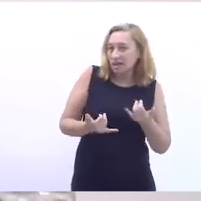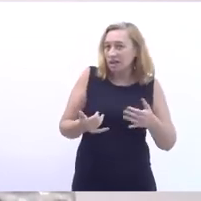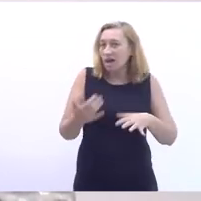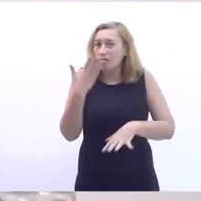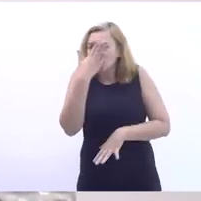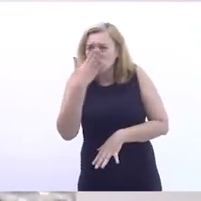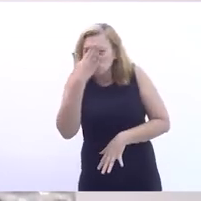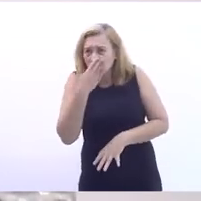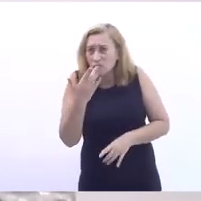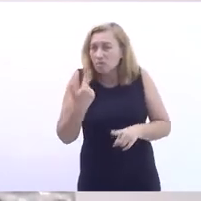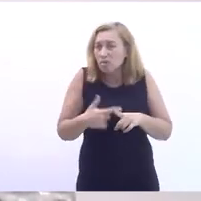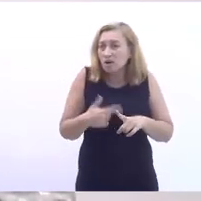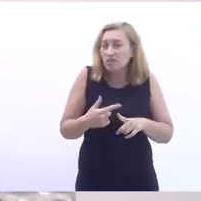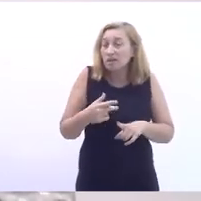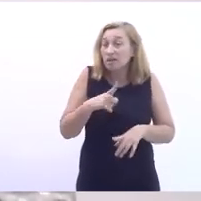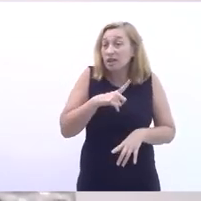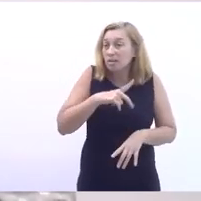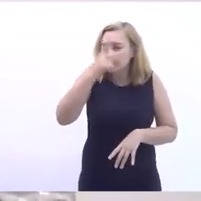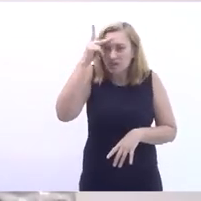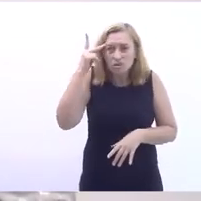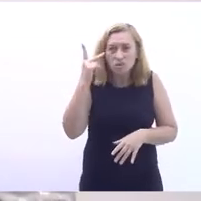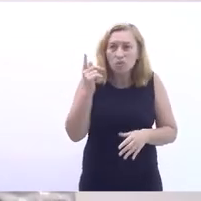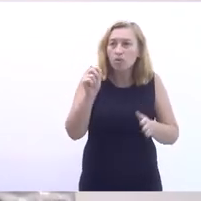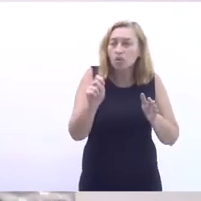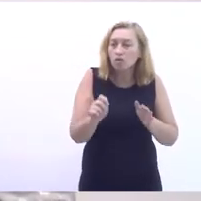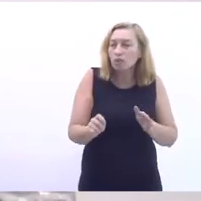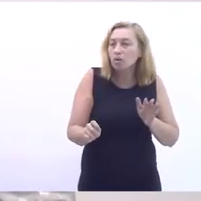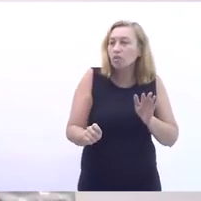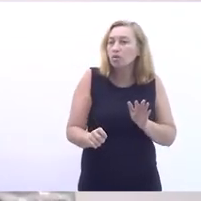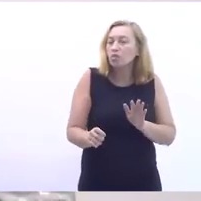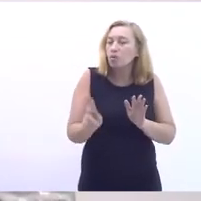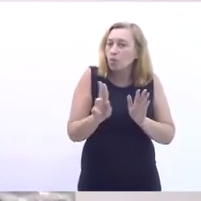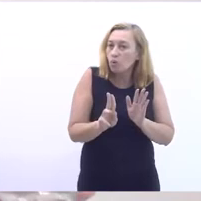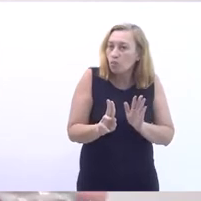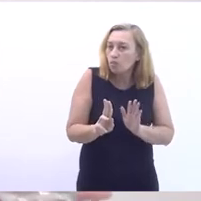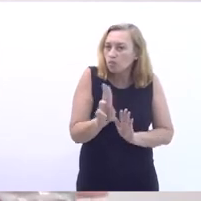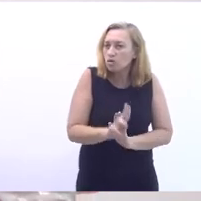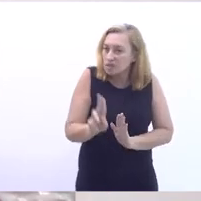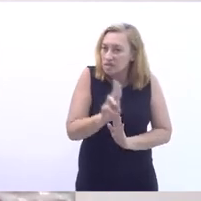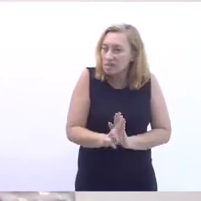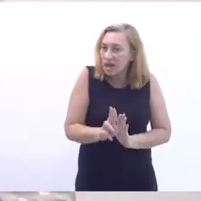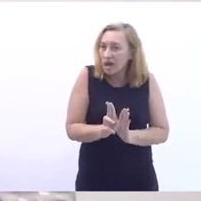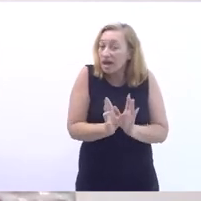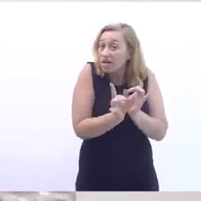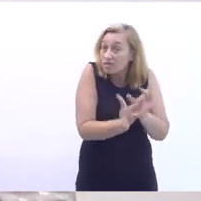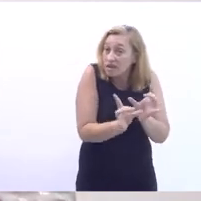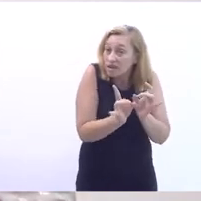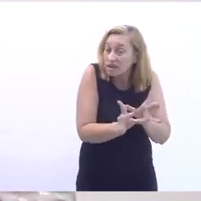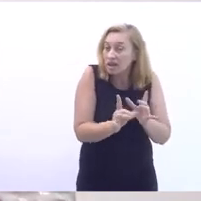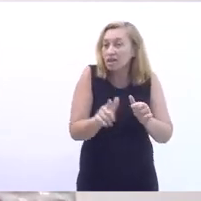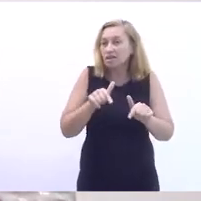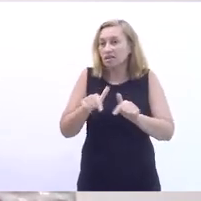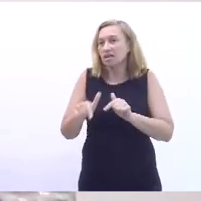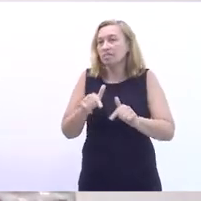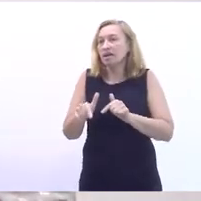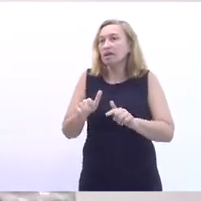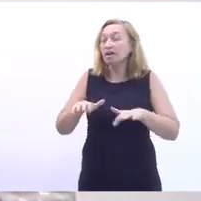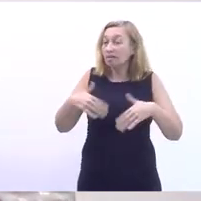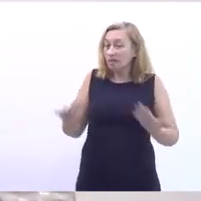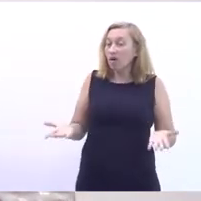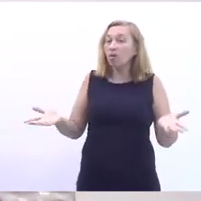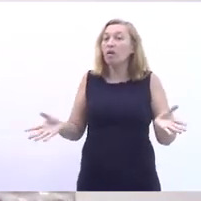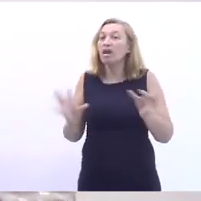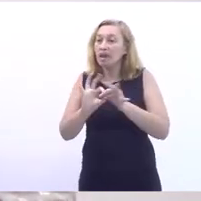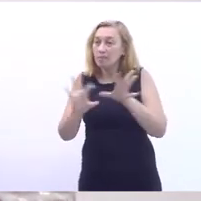porque vai ter gente querendo consumir fornecer esse serviço então a saída é regulamentar né então